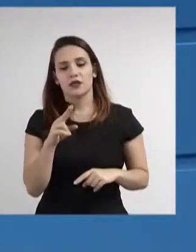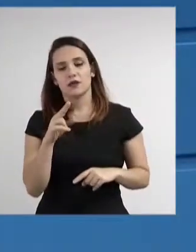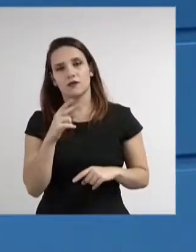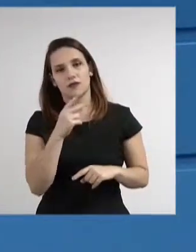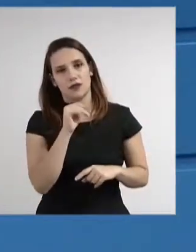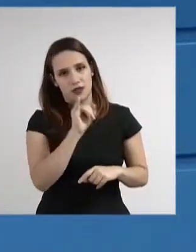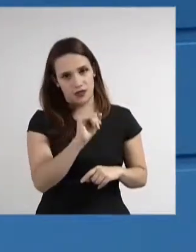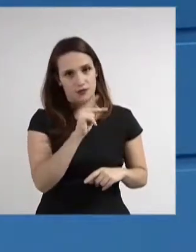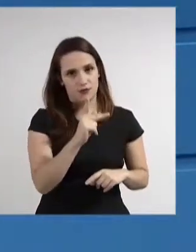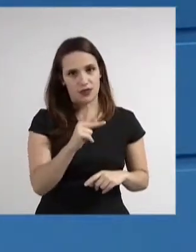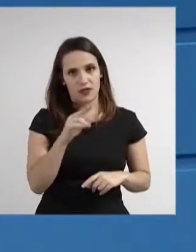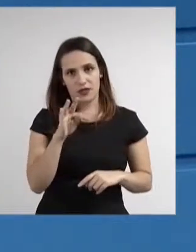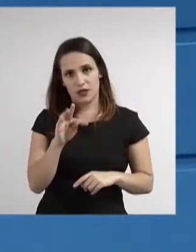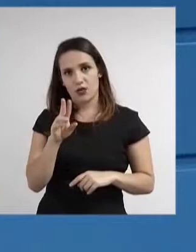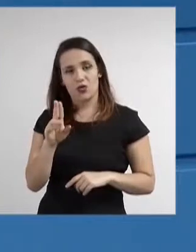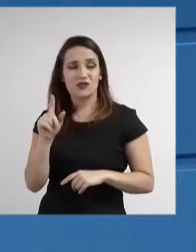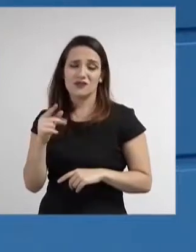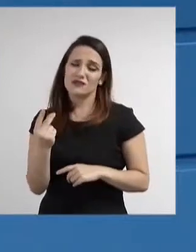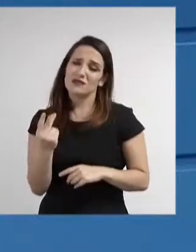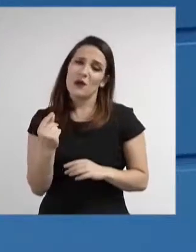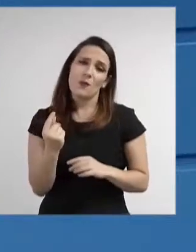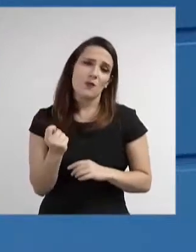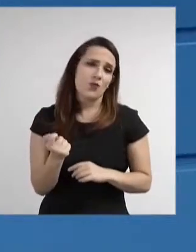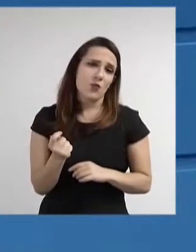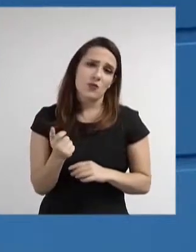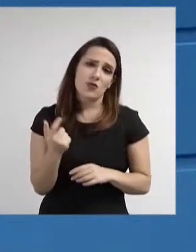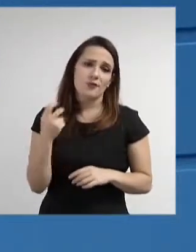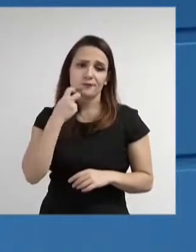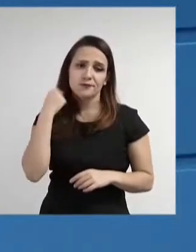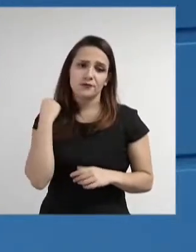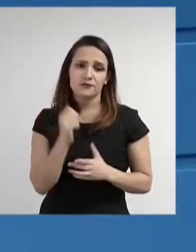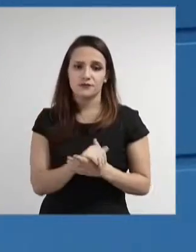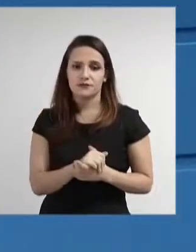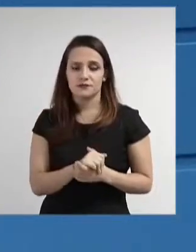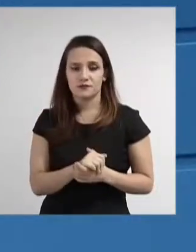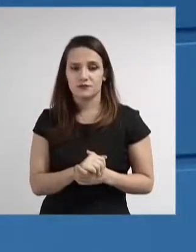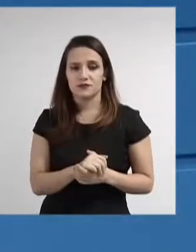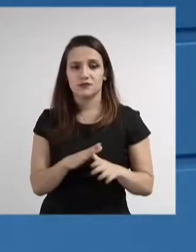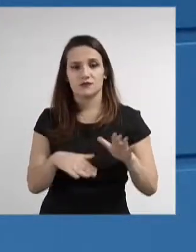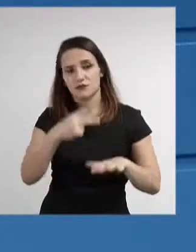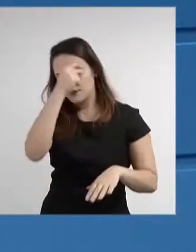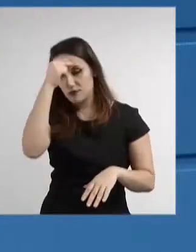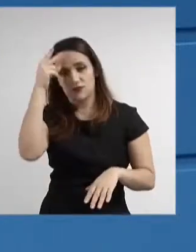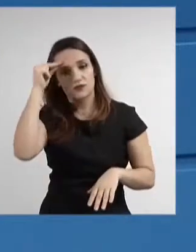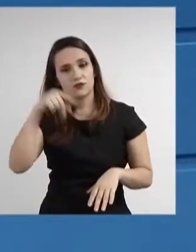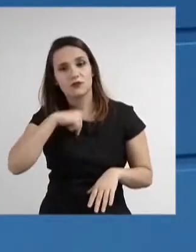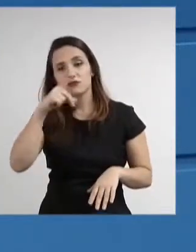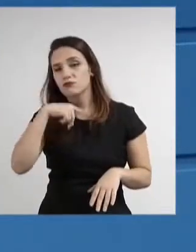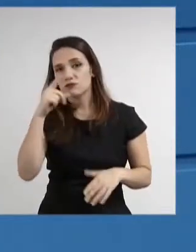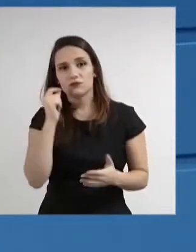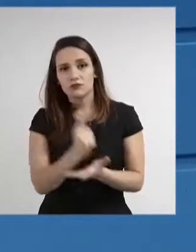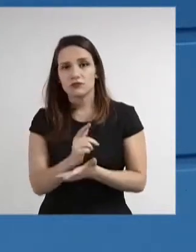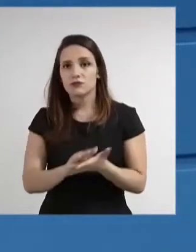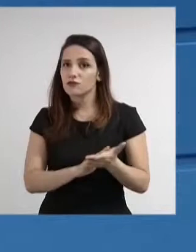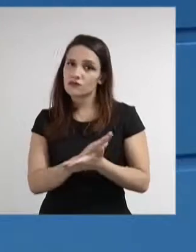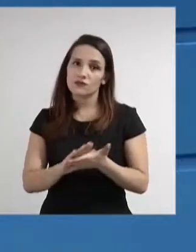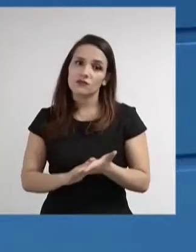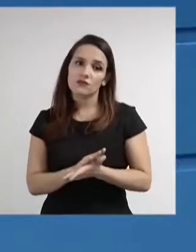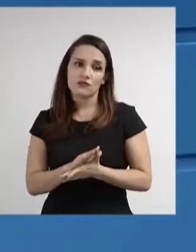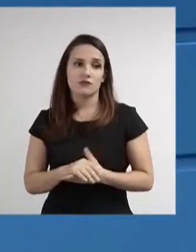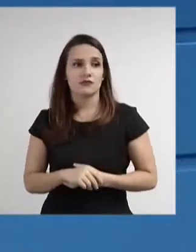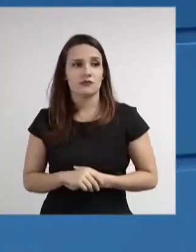é muito baixo e a prefeitura não consegue fazer frente nem